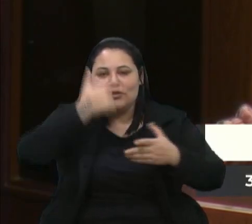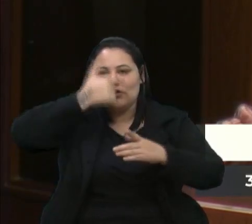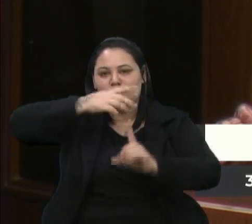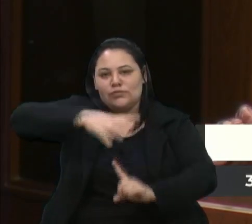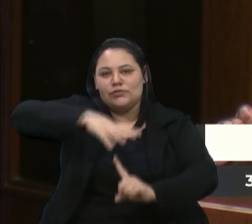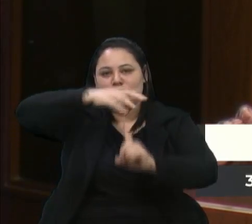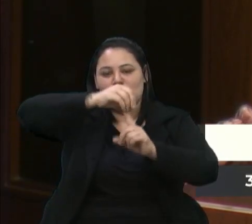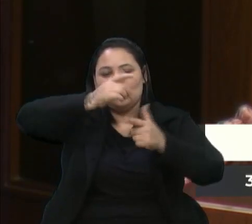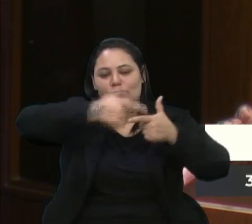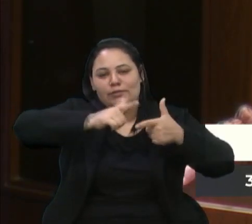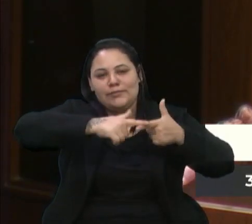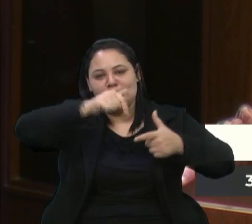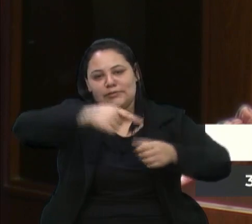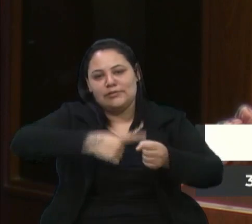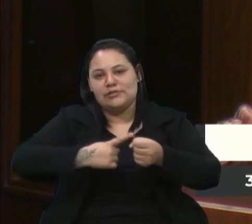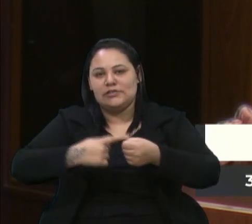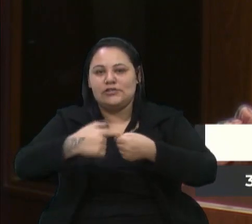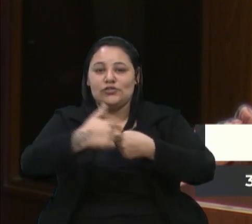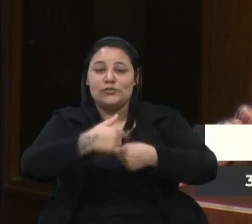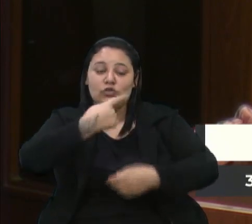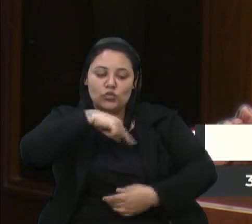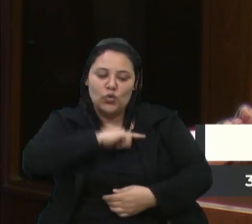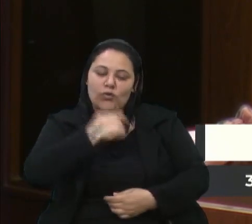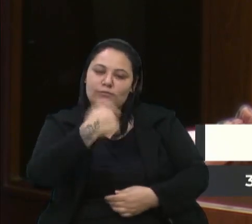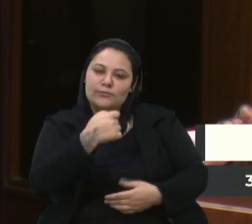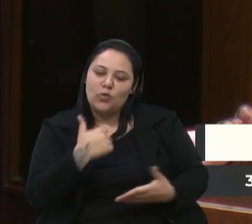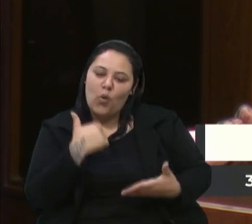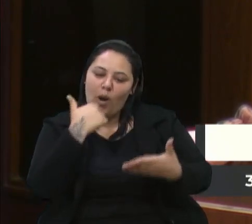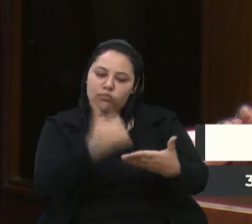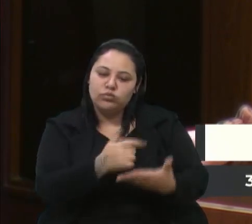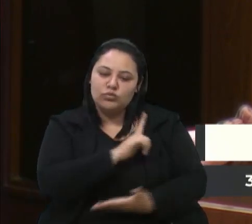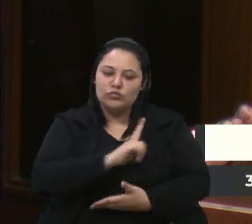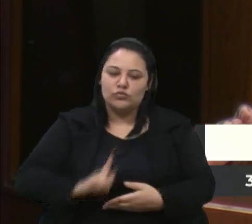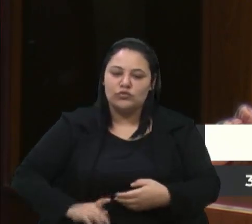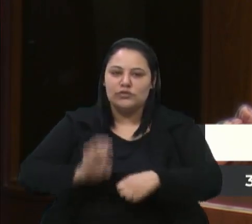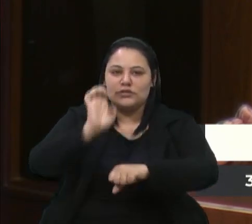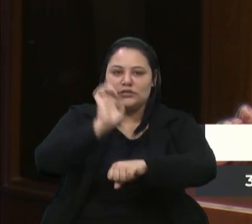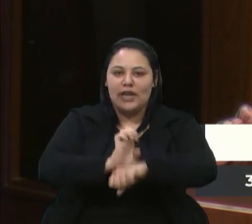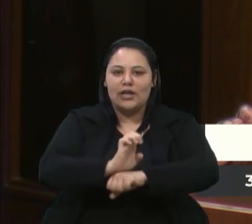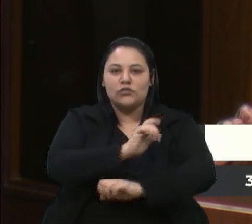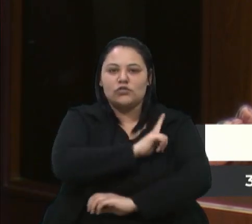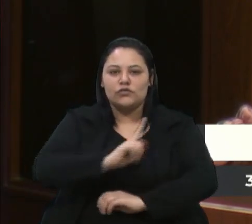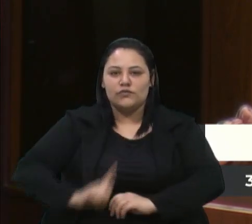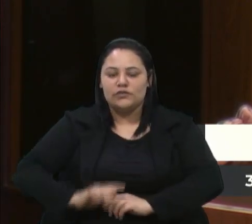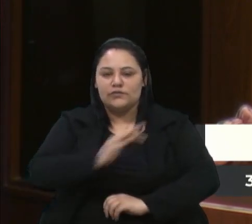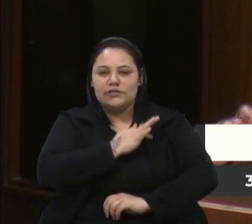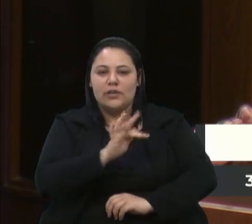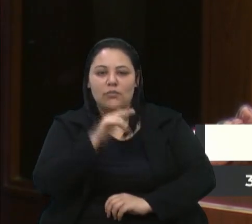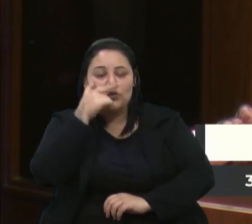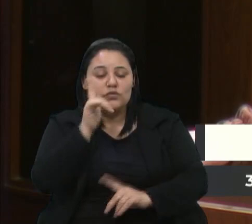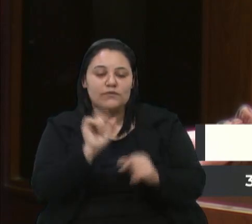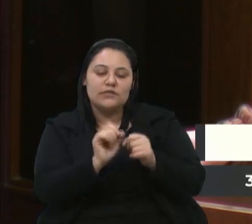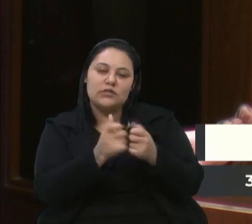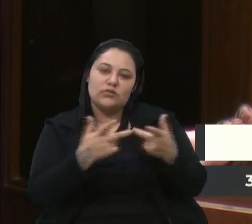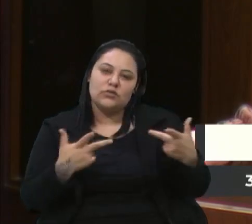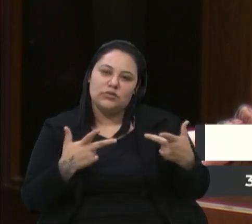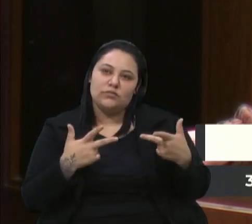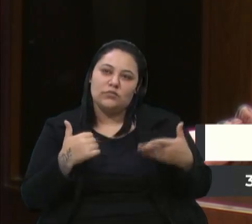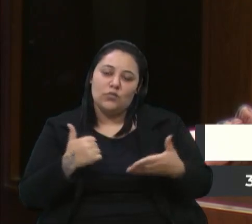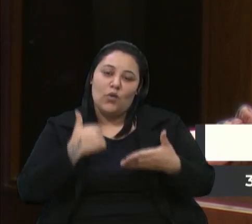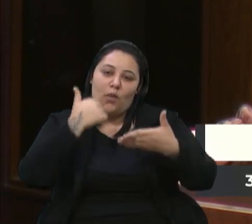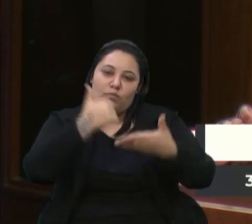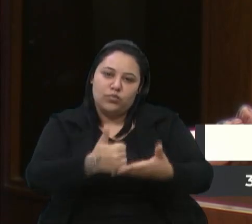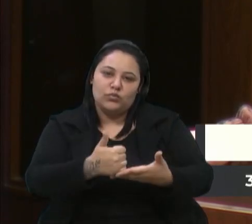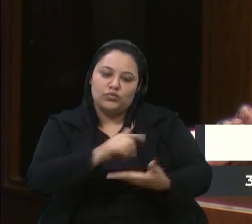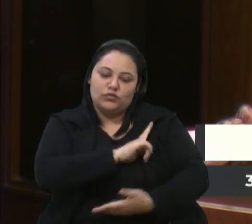da cidade. E a gente precisa do apoio do governo do estado e do governo federal para isso ser viabilizado. O apoio do governo